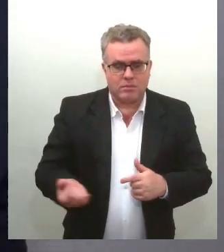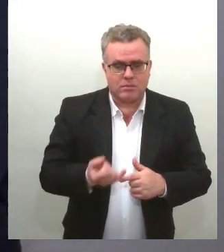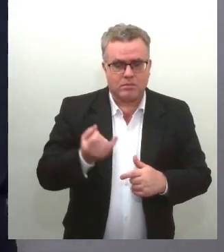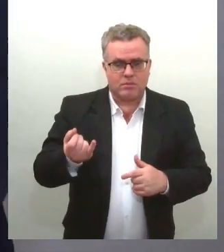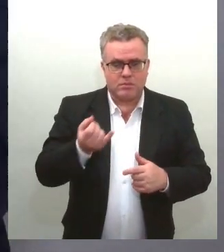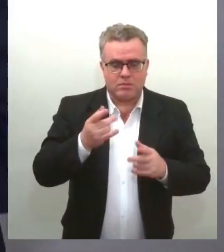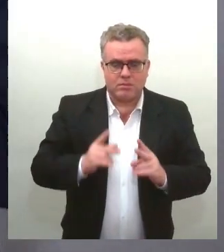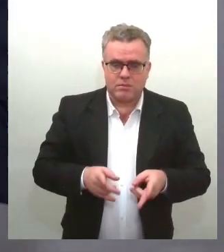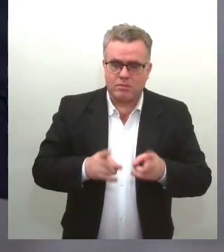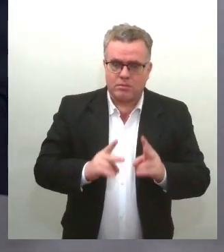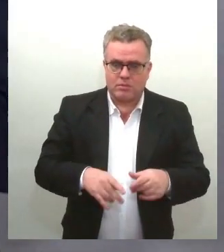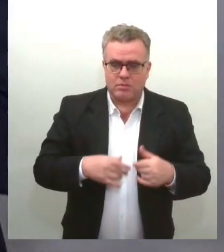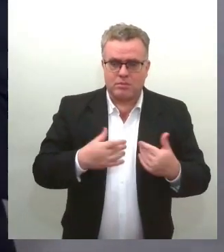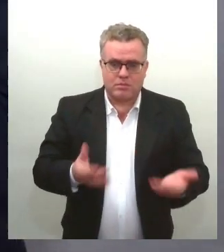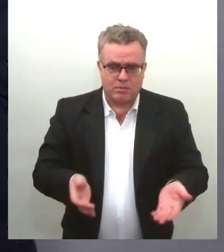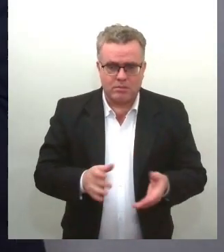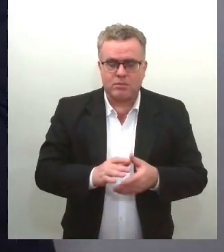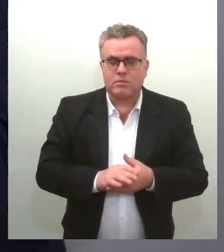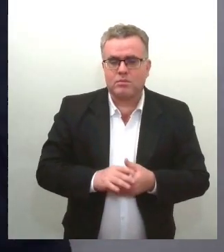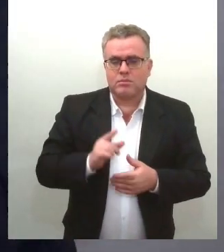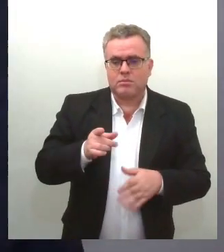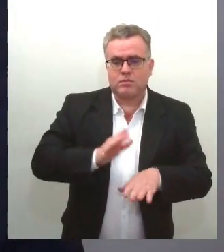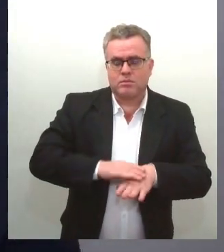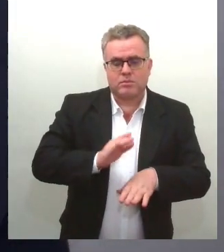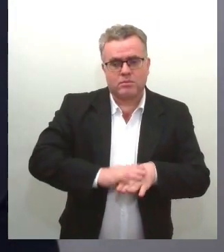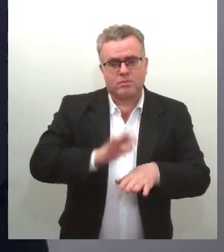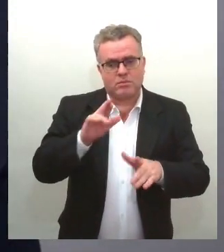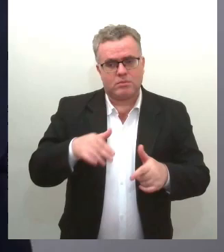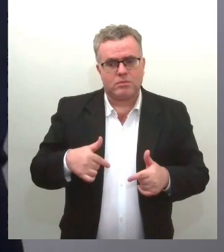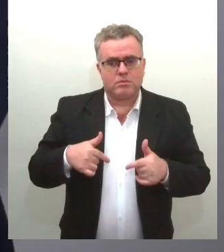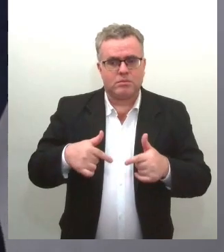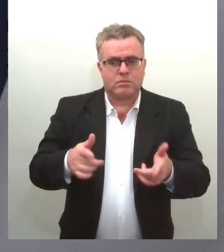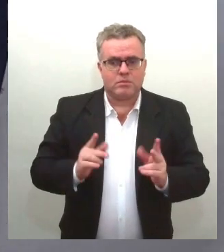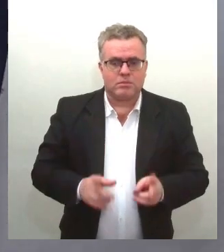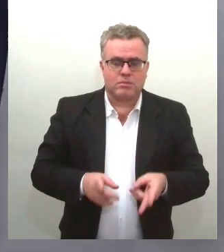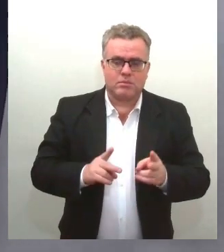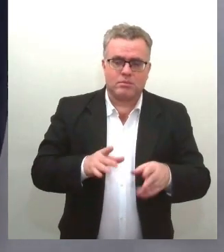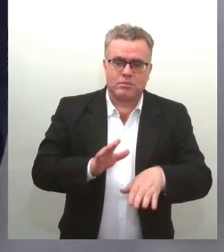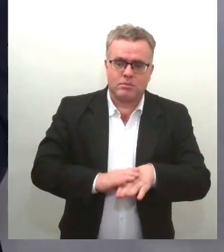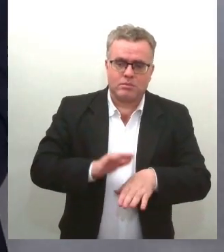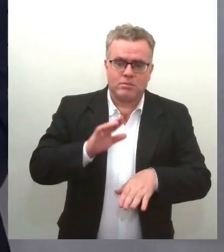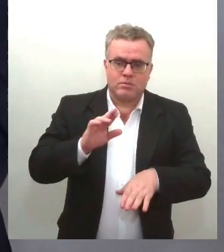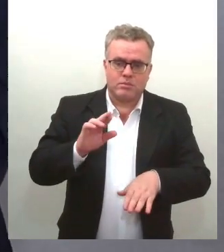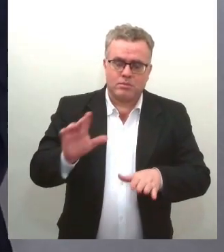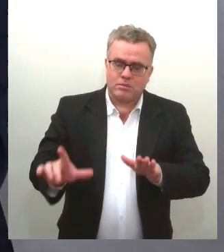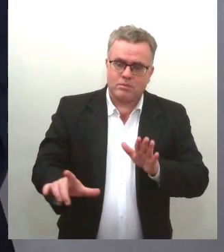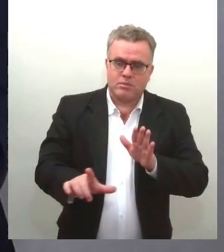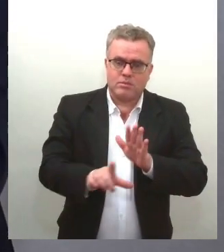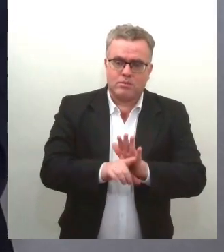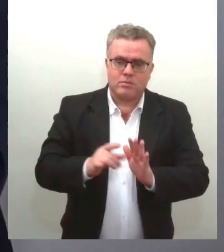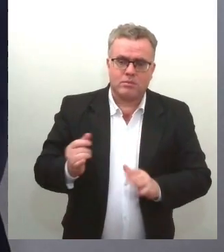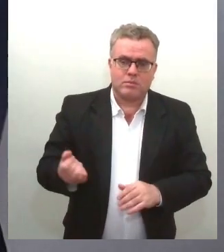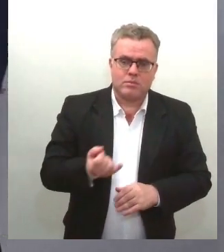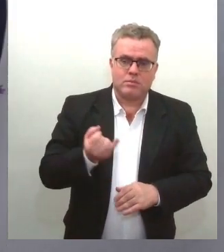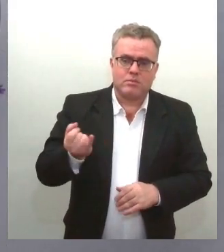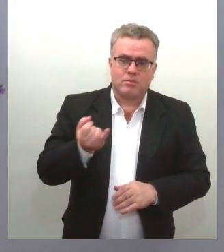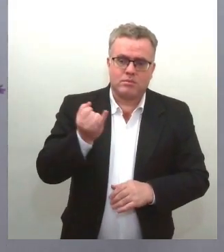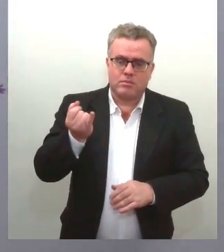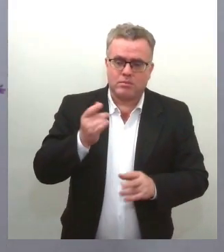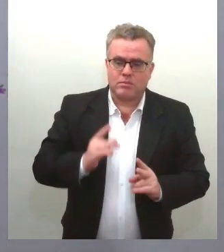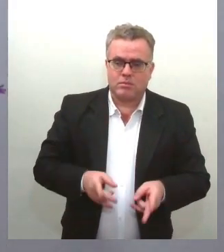da causa, autor de leis extremamente importantes, pode-se dizer que foi um